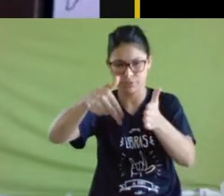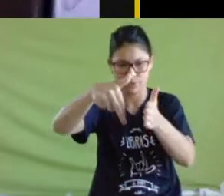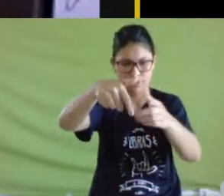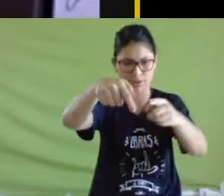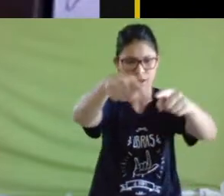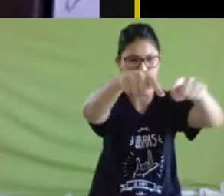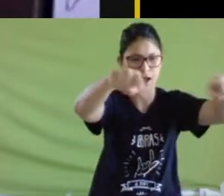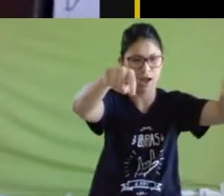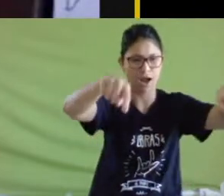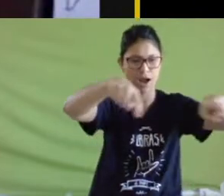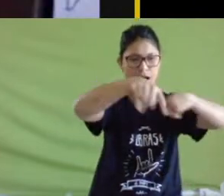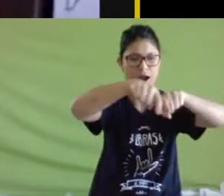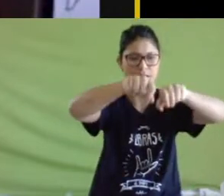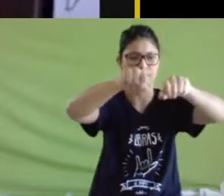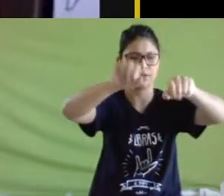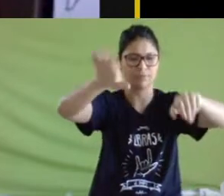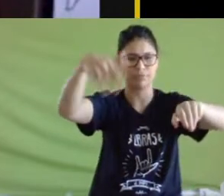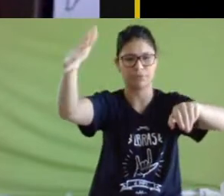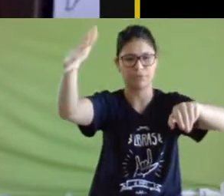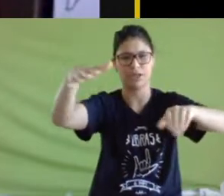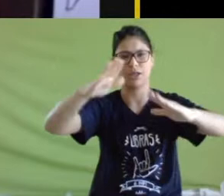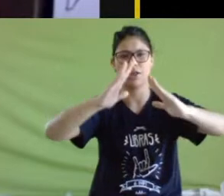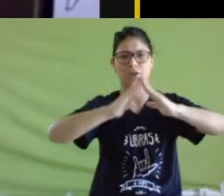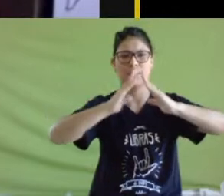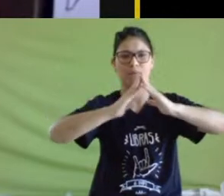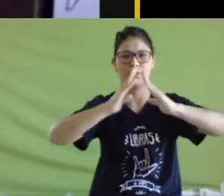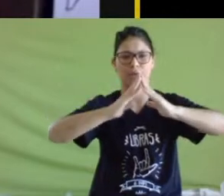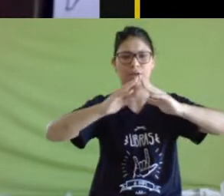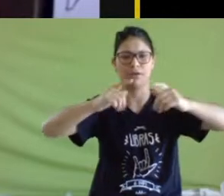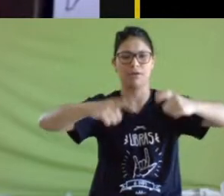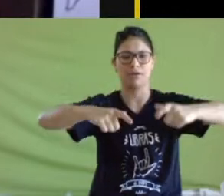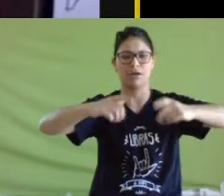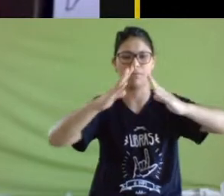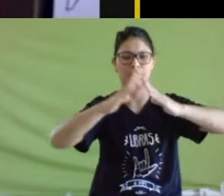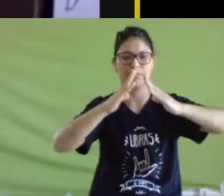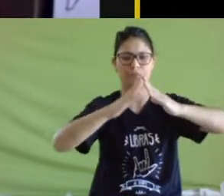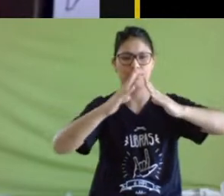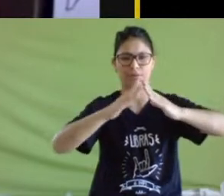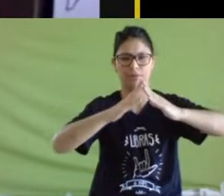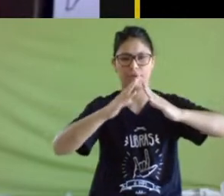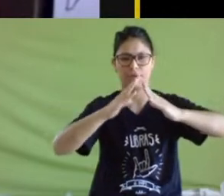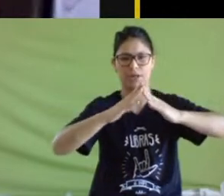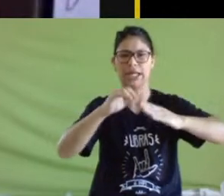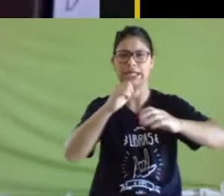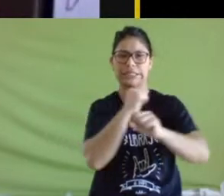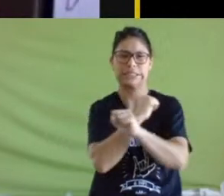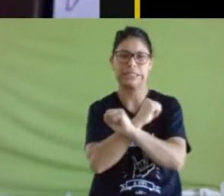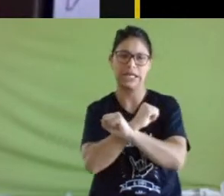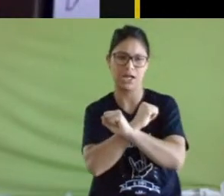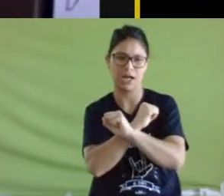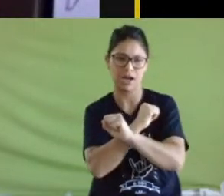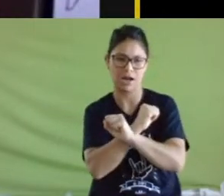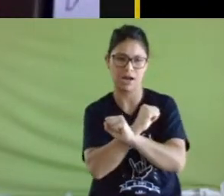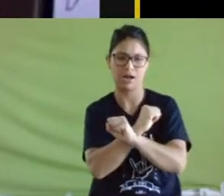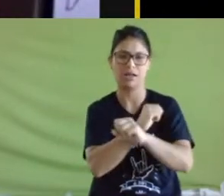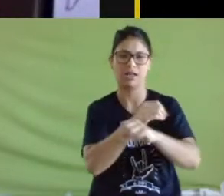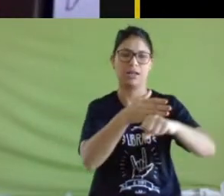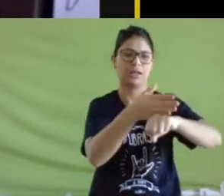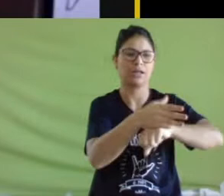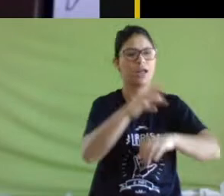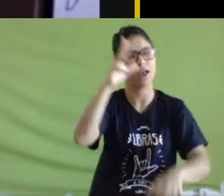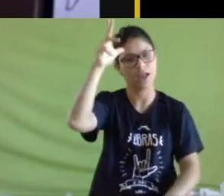onde tem habitações de escravos, eu pensando numa casa patrícia, uma casa nobre. A gente chega na estrebaria, onde